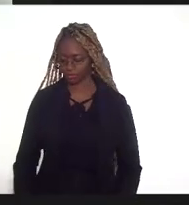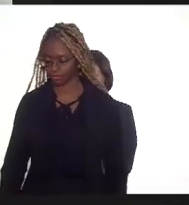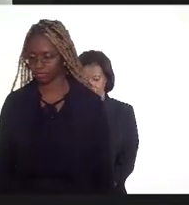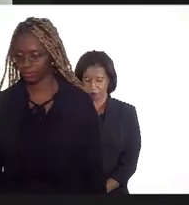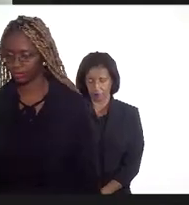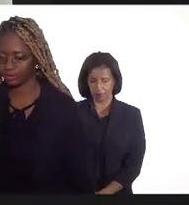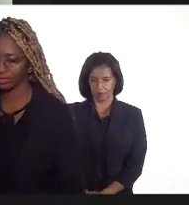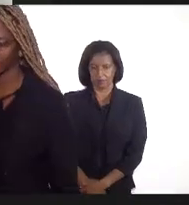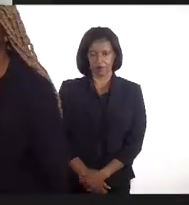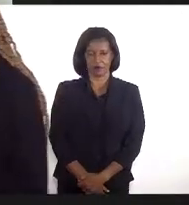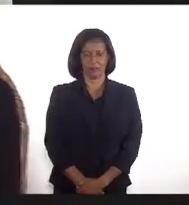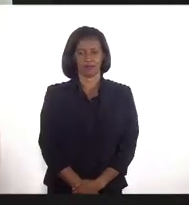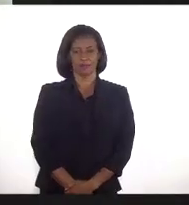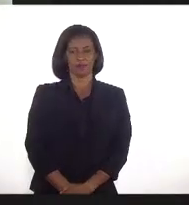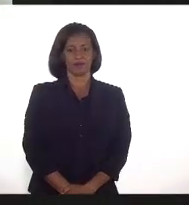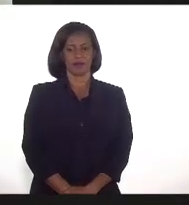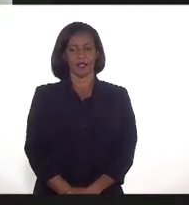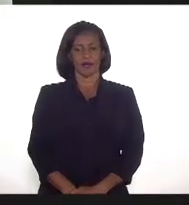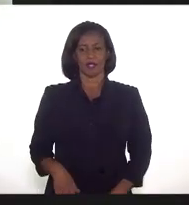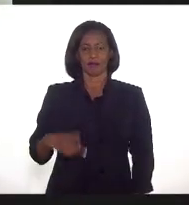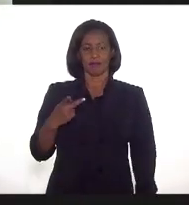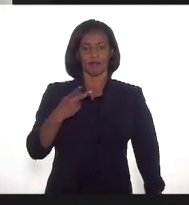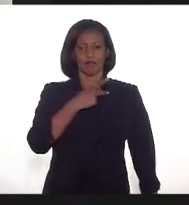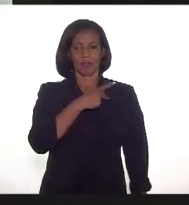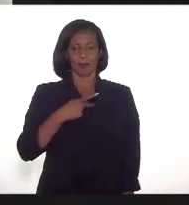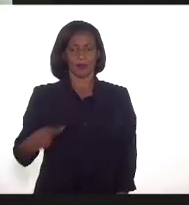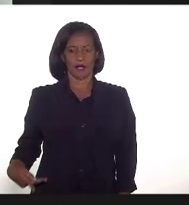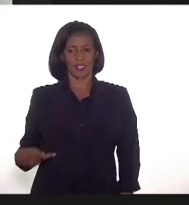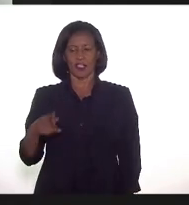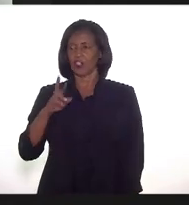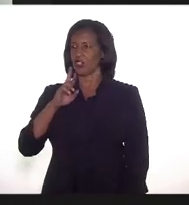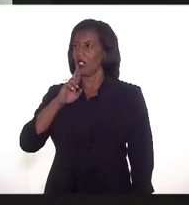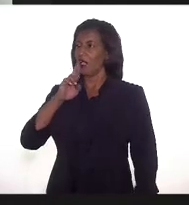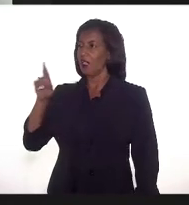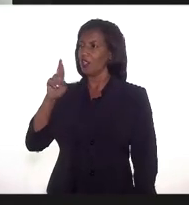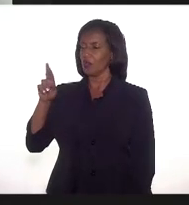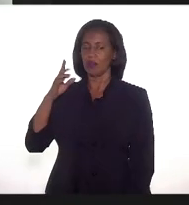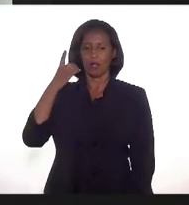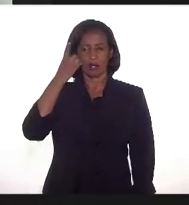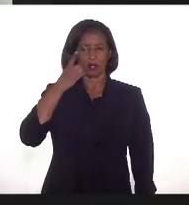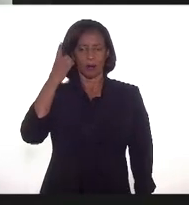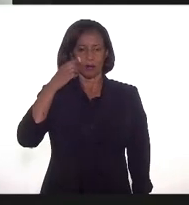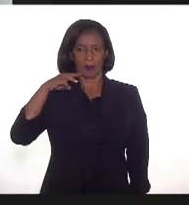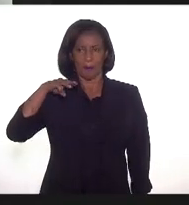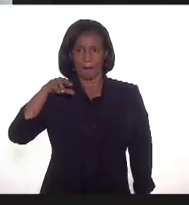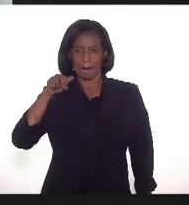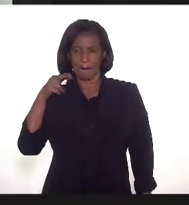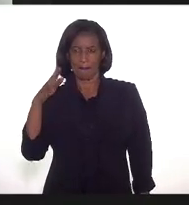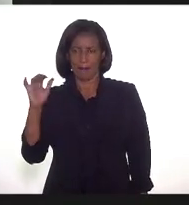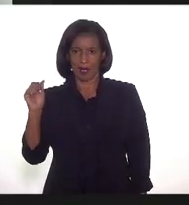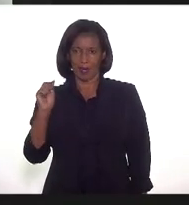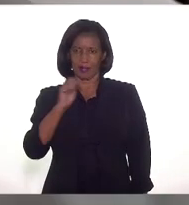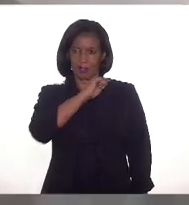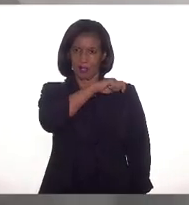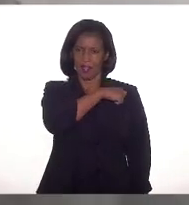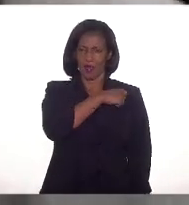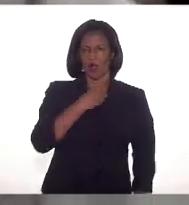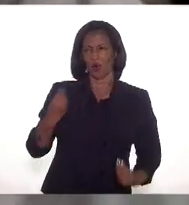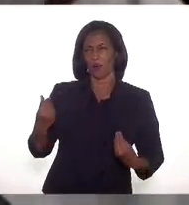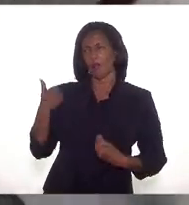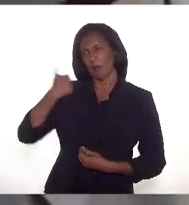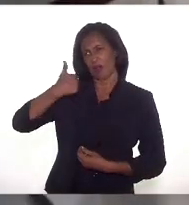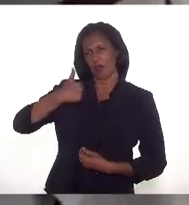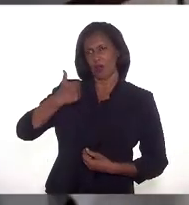Presidente, Sim. Respondendo à deputada Marta Rocha, em primeiro lugar, deputada, muito obrigado pelas suas